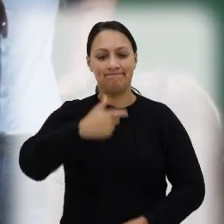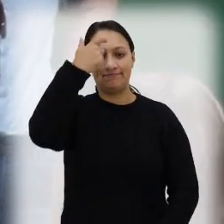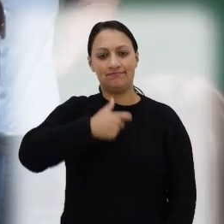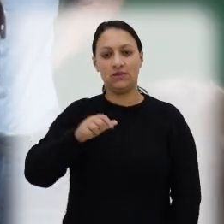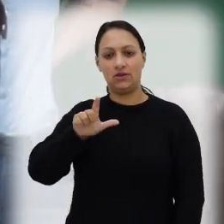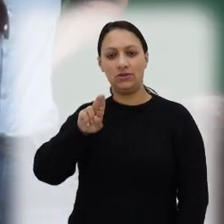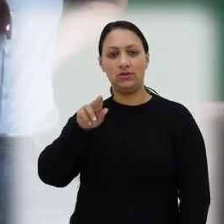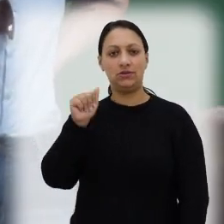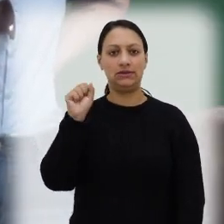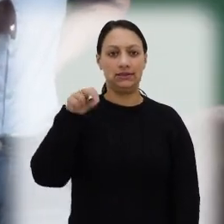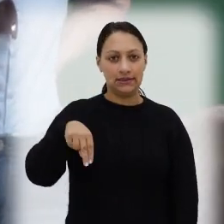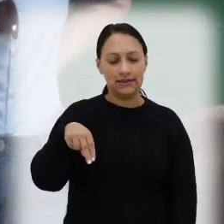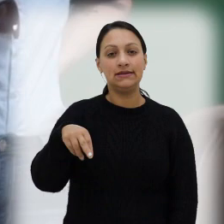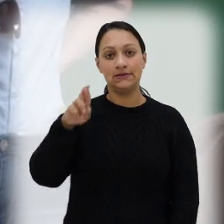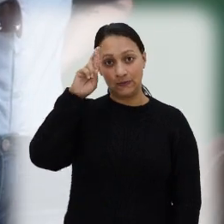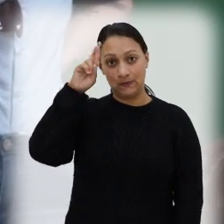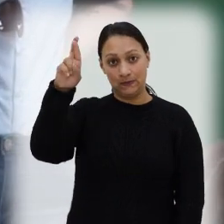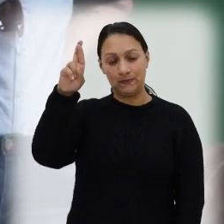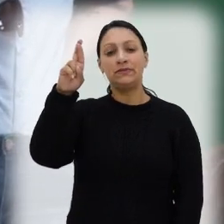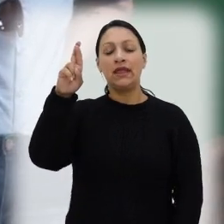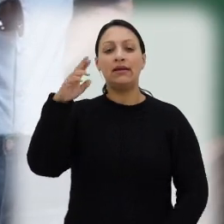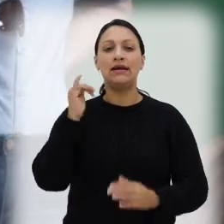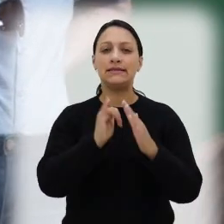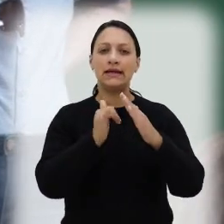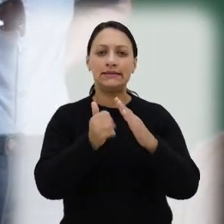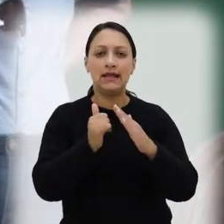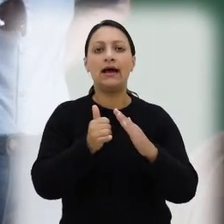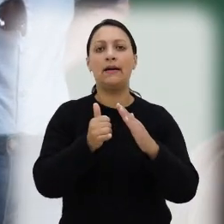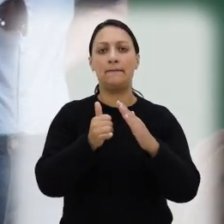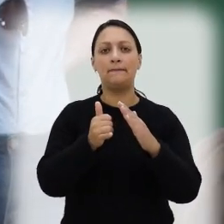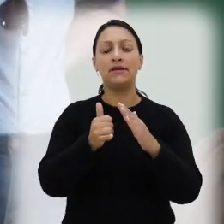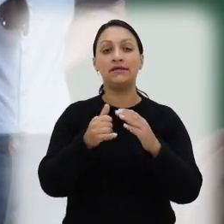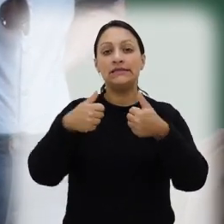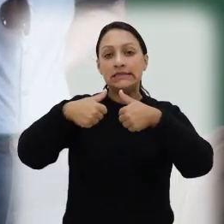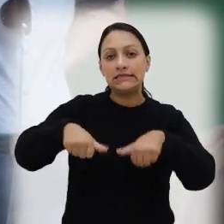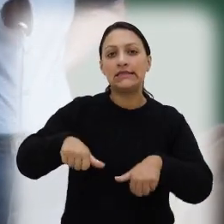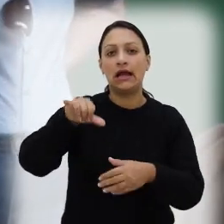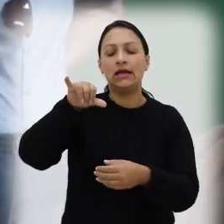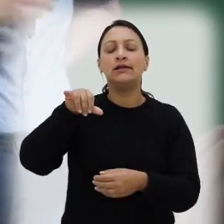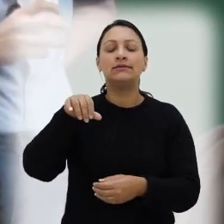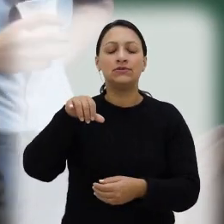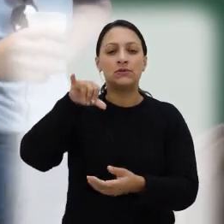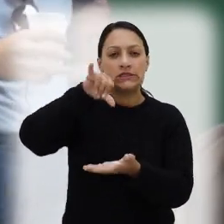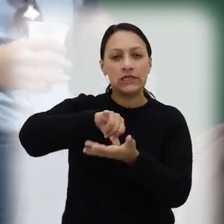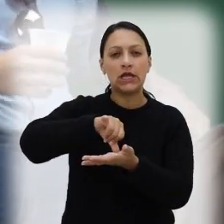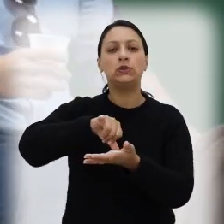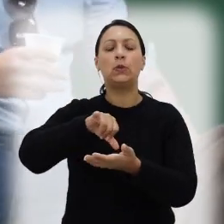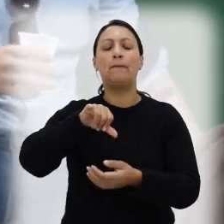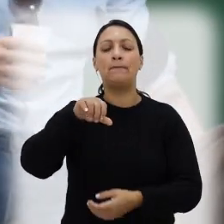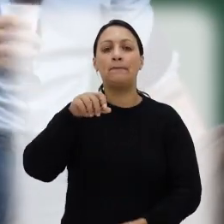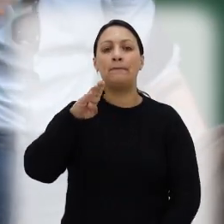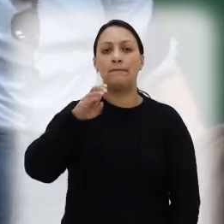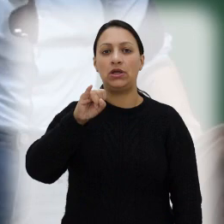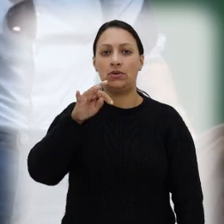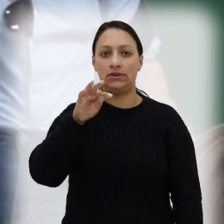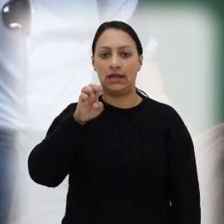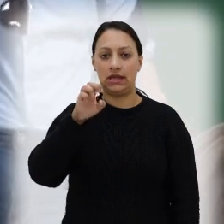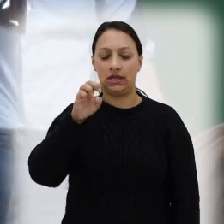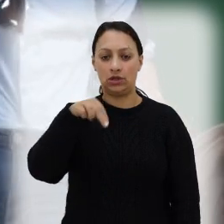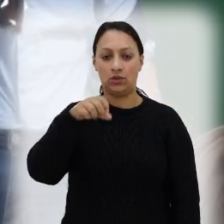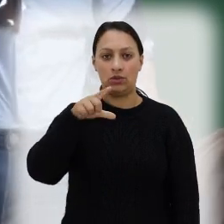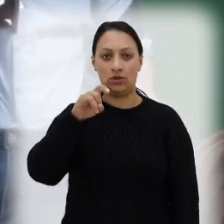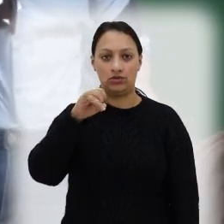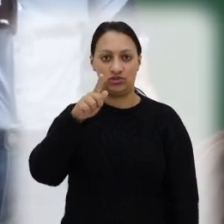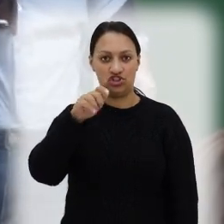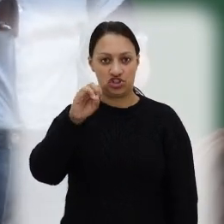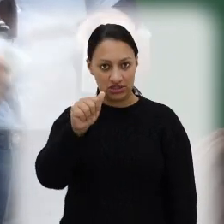Luan, sou o CEO da Bioplix. A Bioplix é uma startup que está situada na incubadora do Centro de Biotecnologia da URGS. A gente